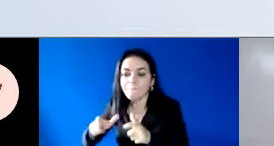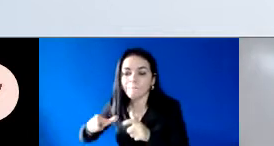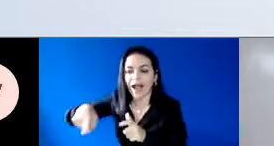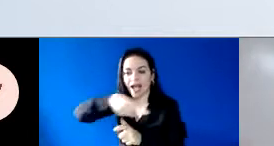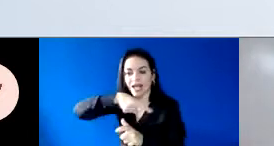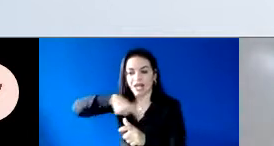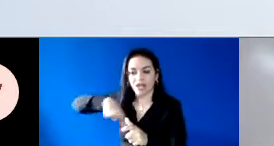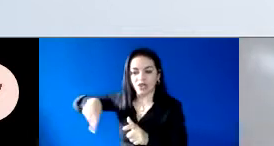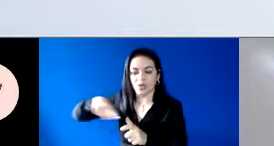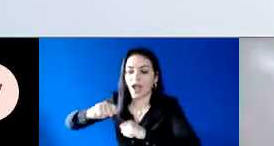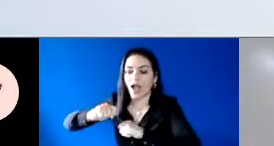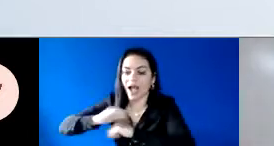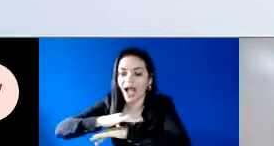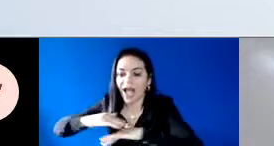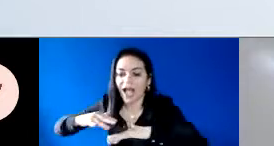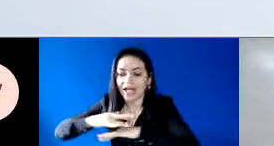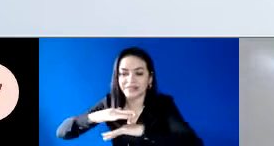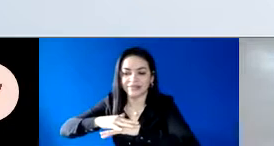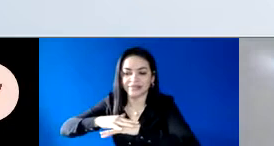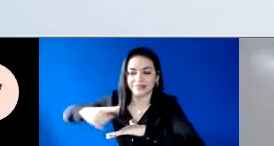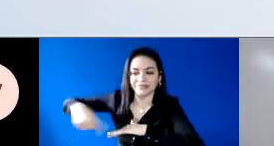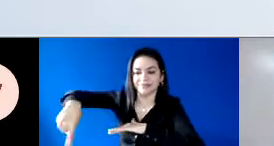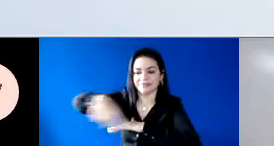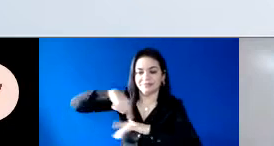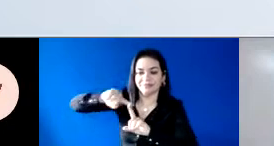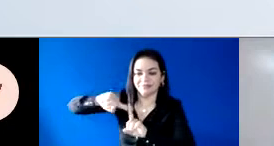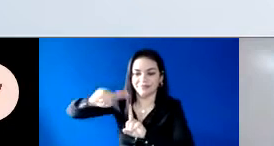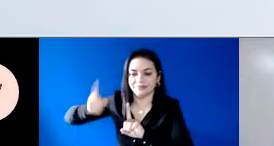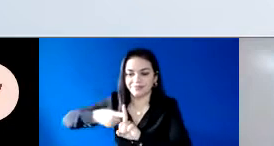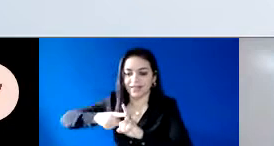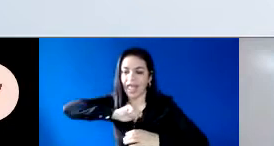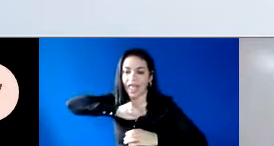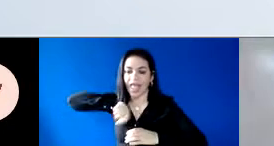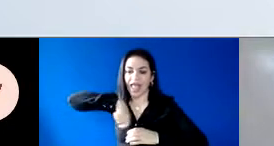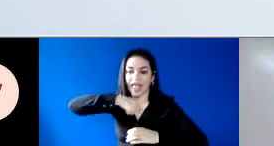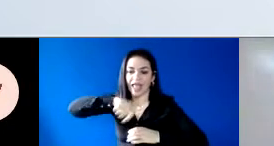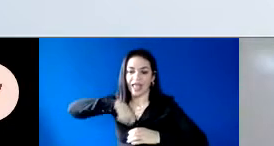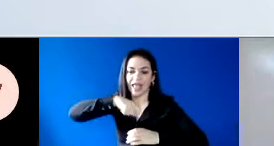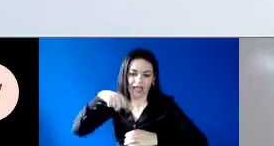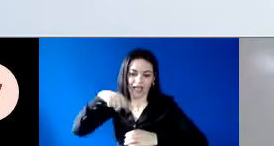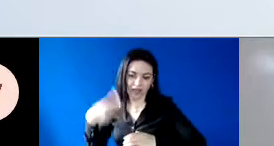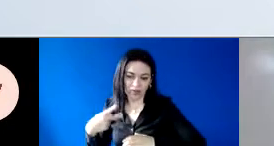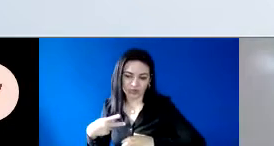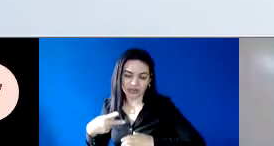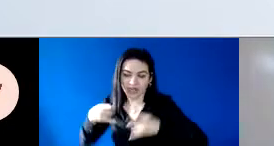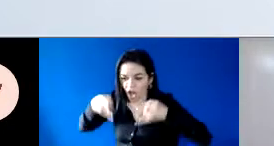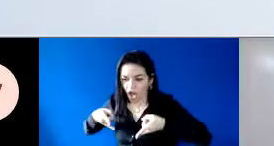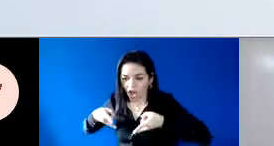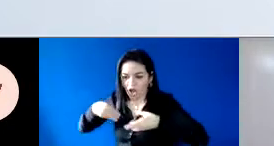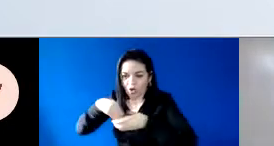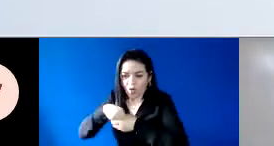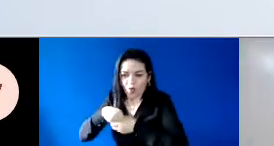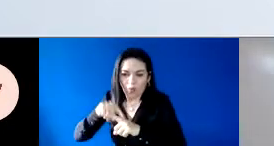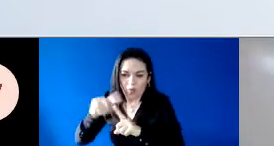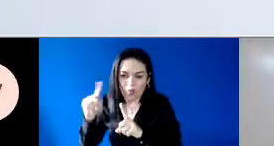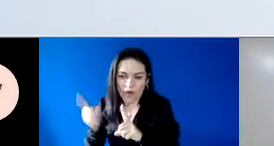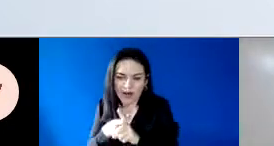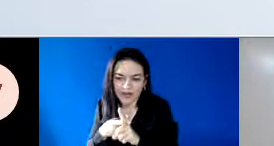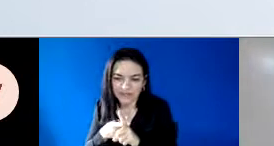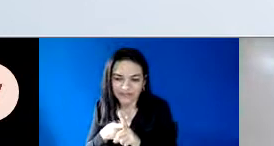é a cidade dela, é o território dela, é a cozinha dela, digamos assim, é o quarto dela. Esse é o